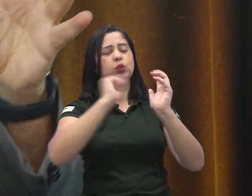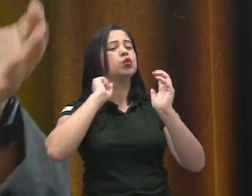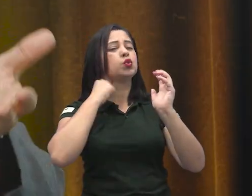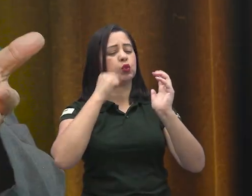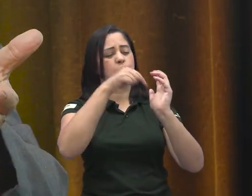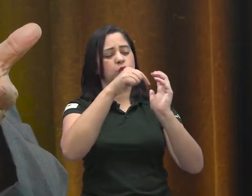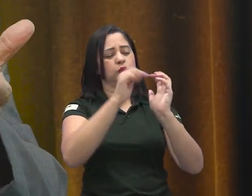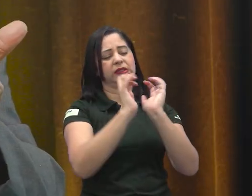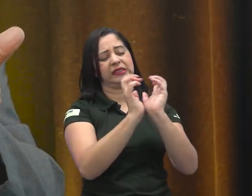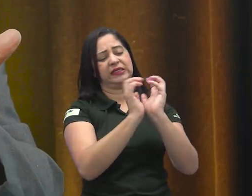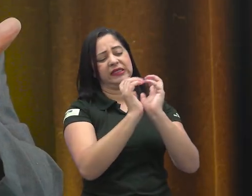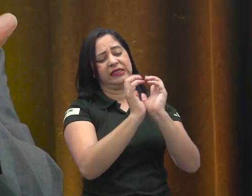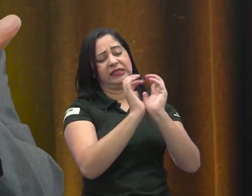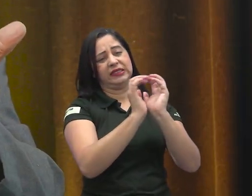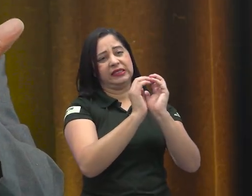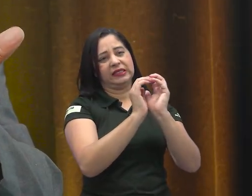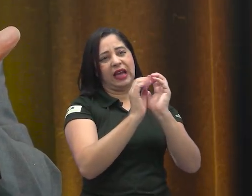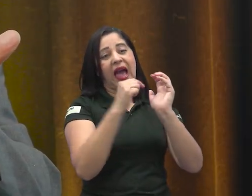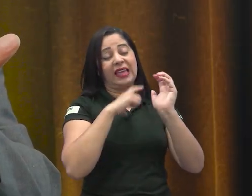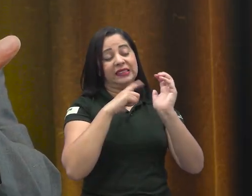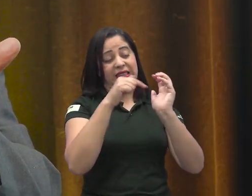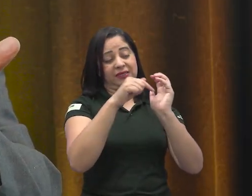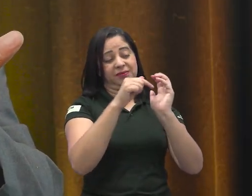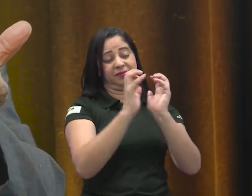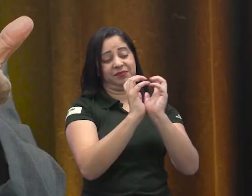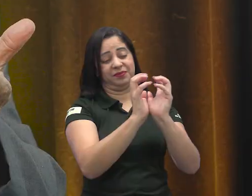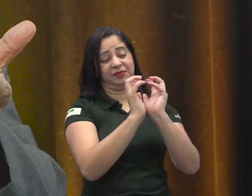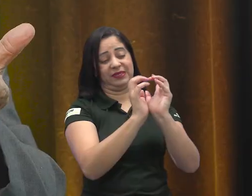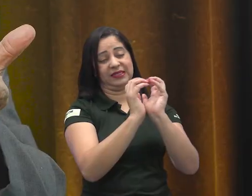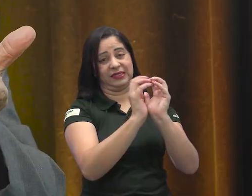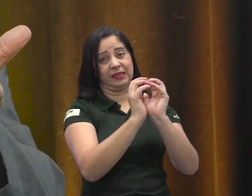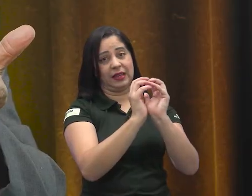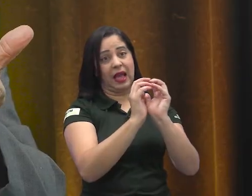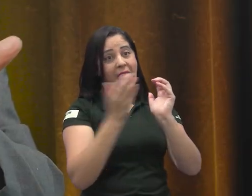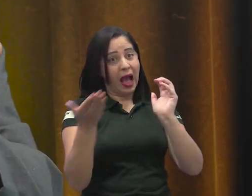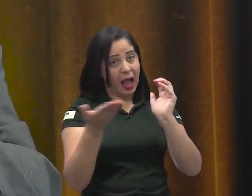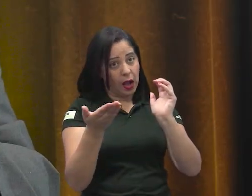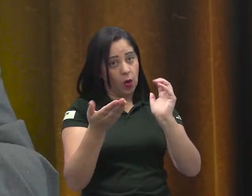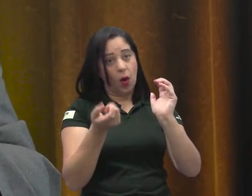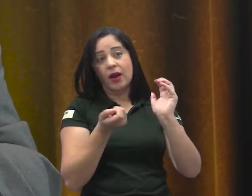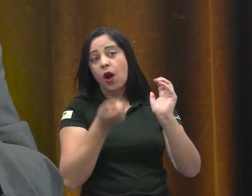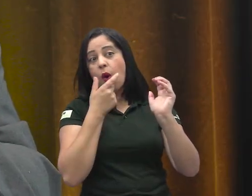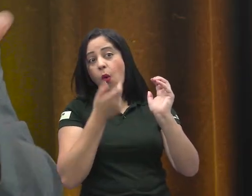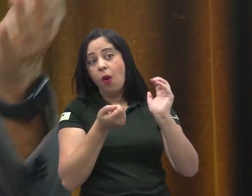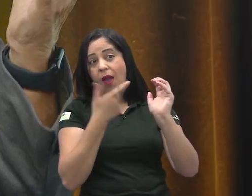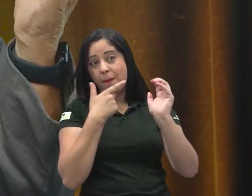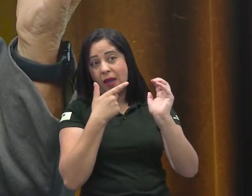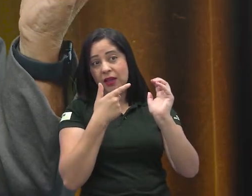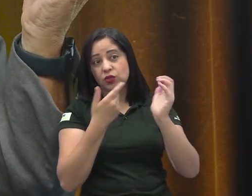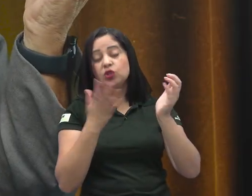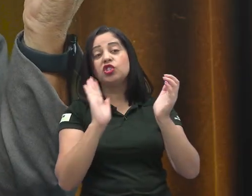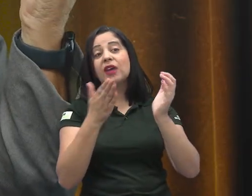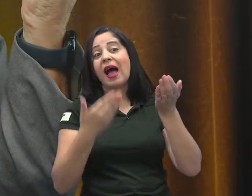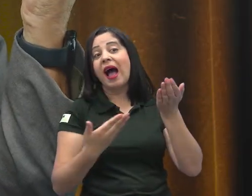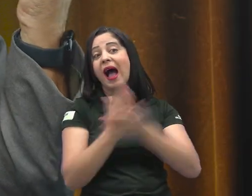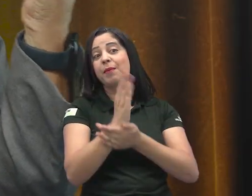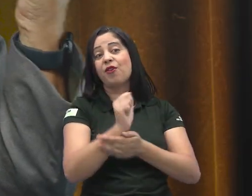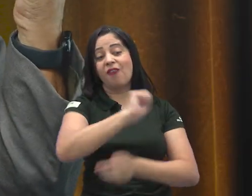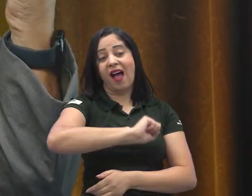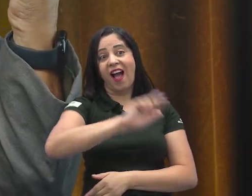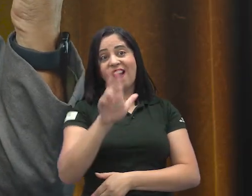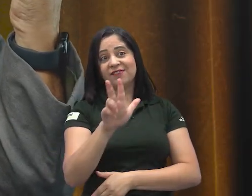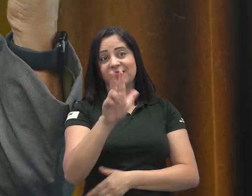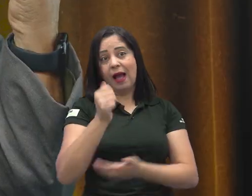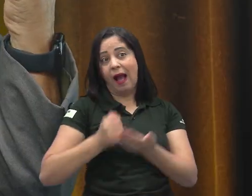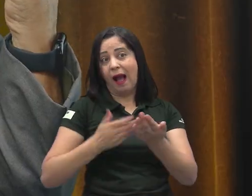gaveta, em qualquer coisa. Então acumula essa substância no cérebro. E agora esse tratamento foi aprovado no Brasil. A Anvisa